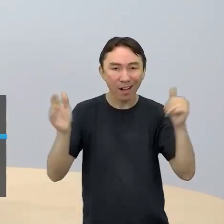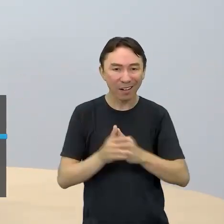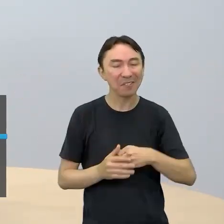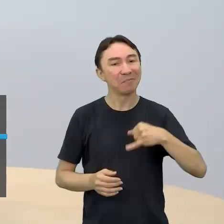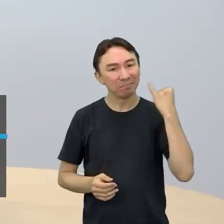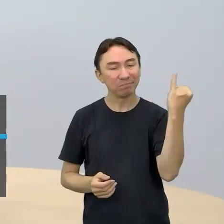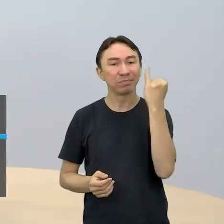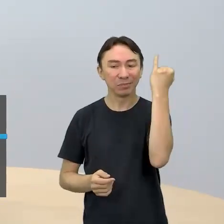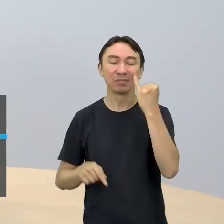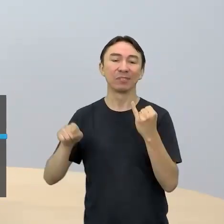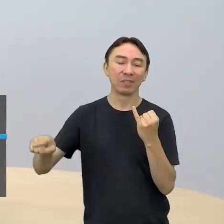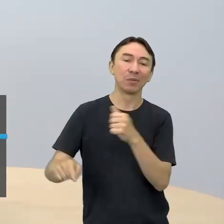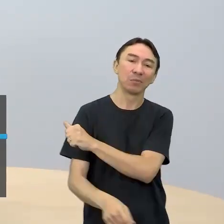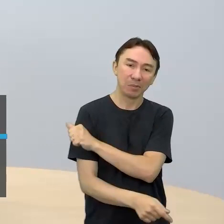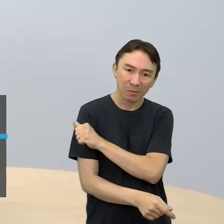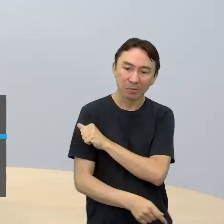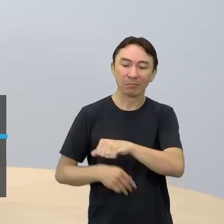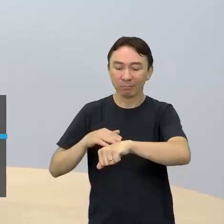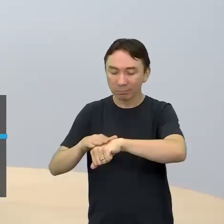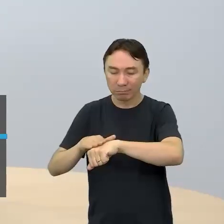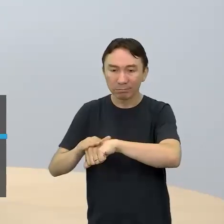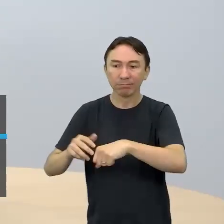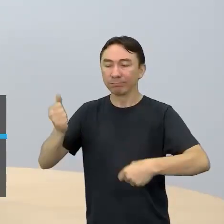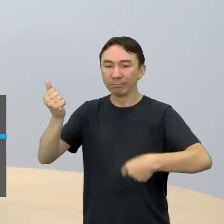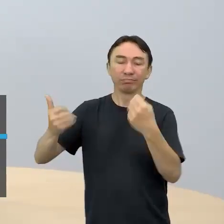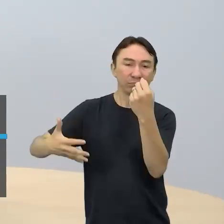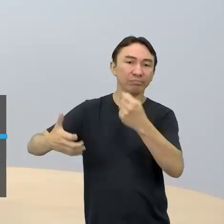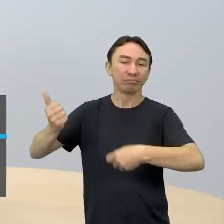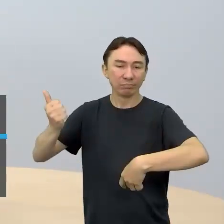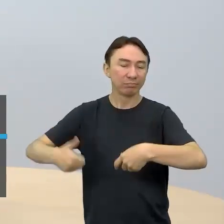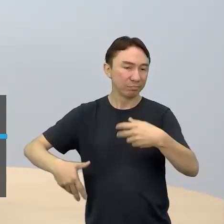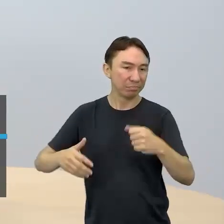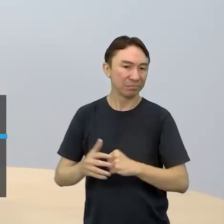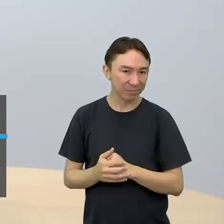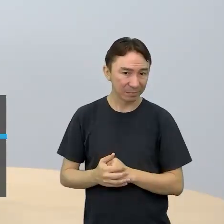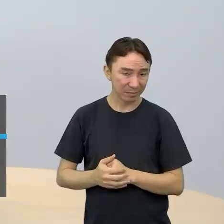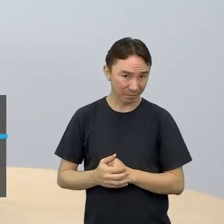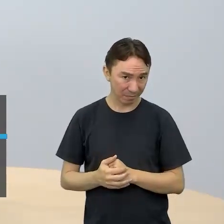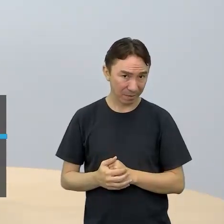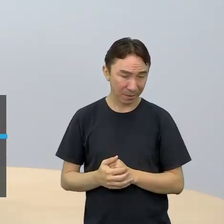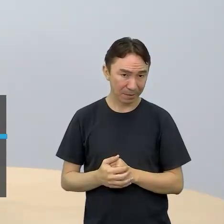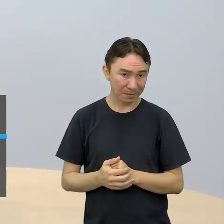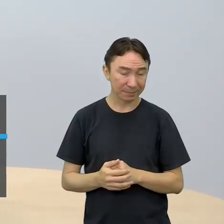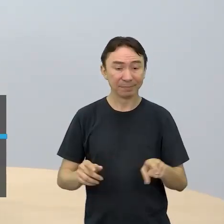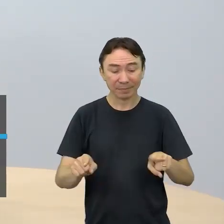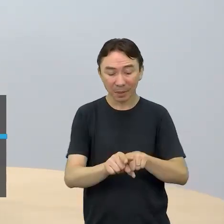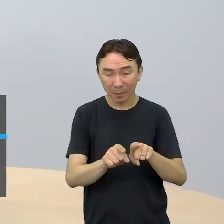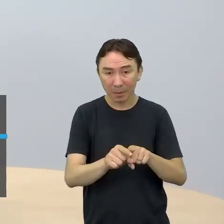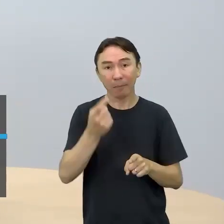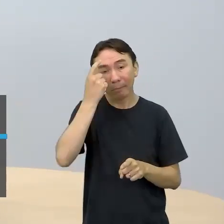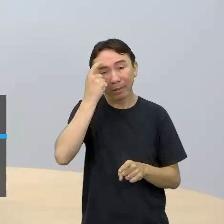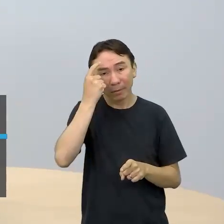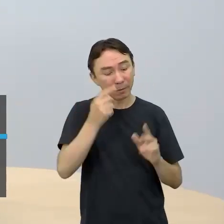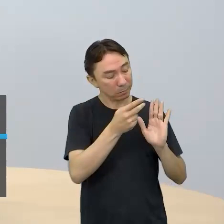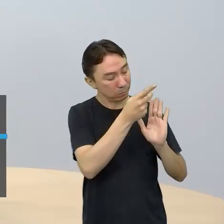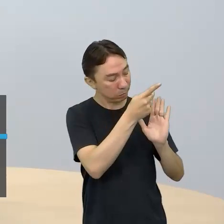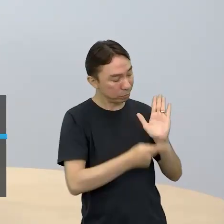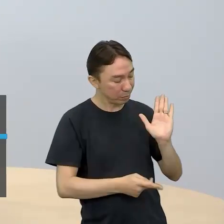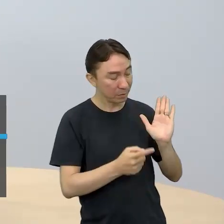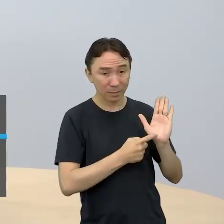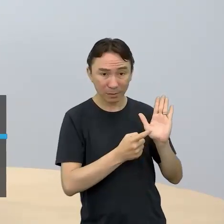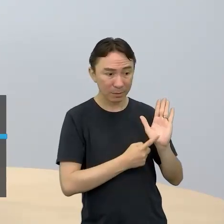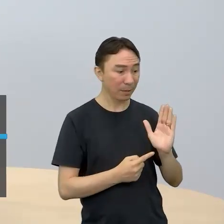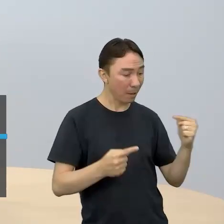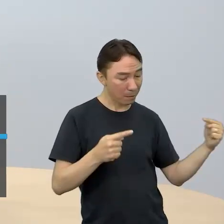tema com nossos estudantes e tenha em vista aí projetos que possam contemplar essa temática tão relevante para a